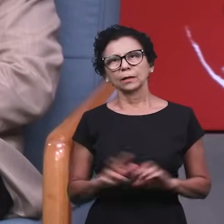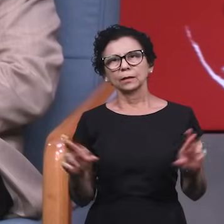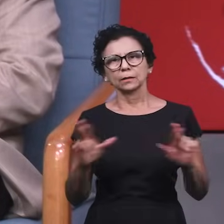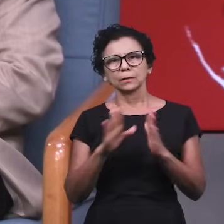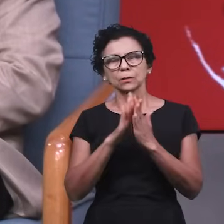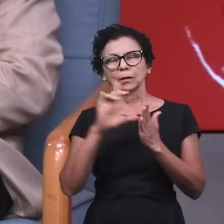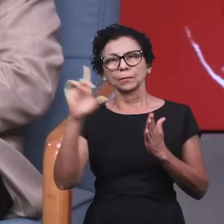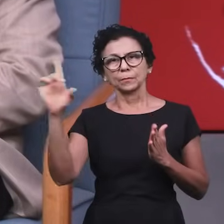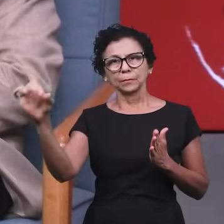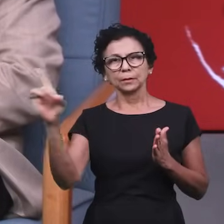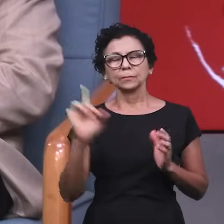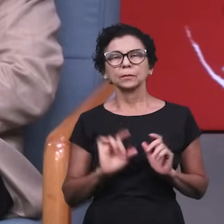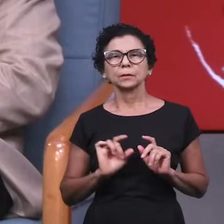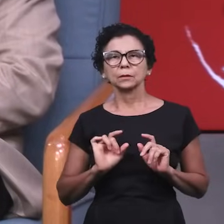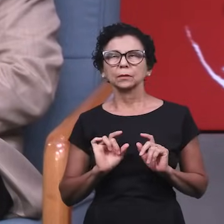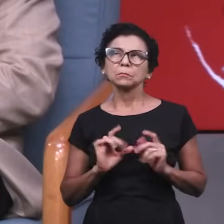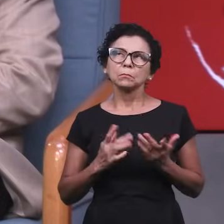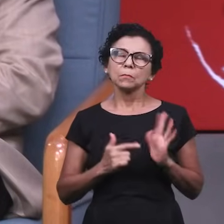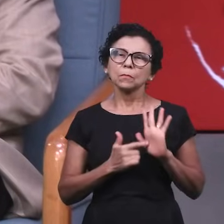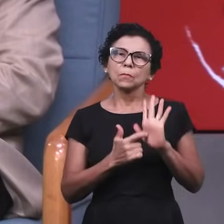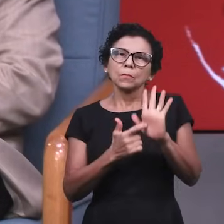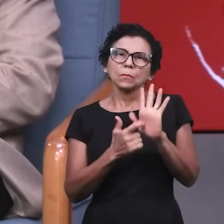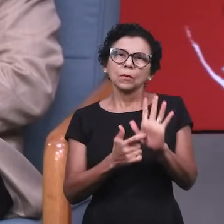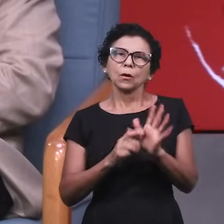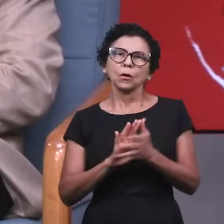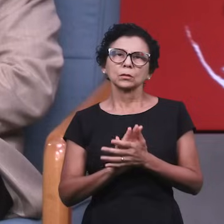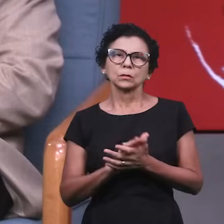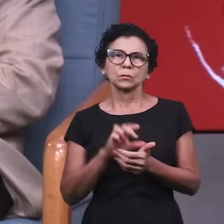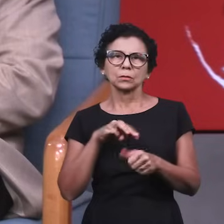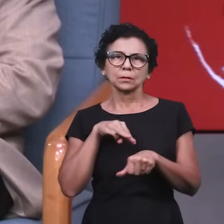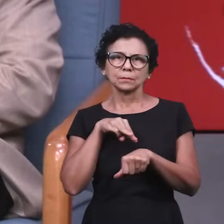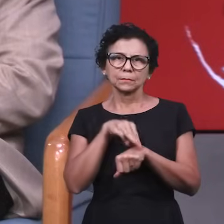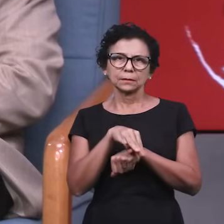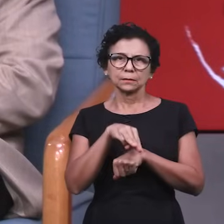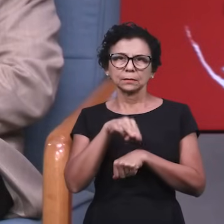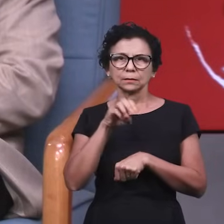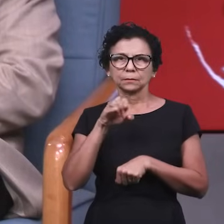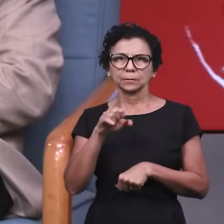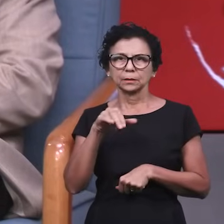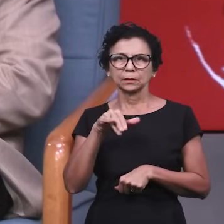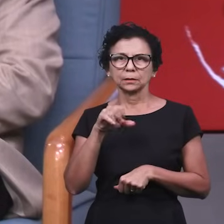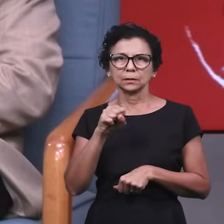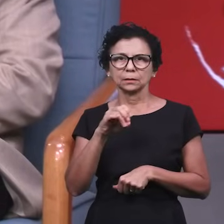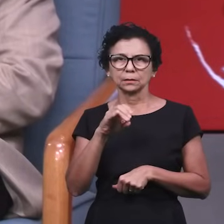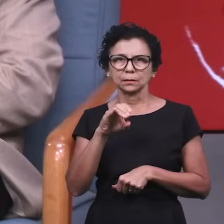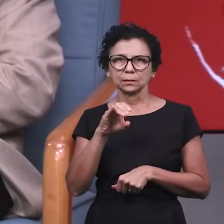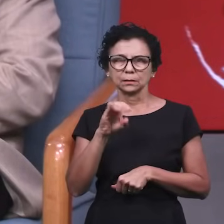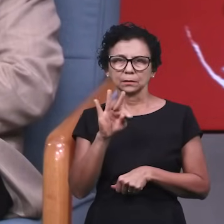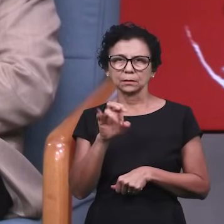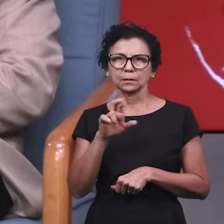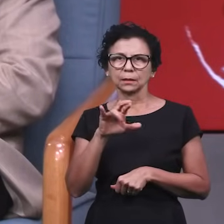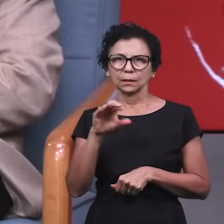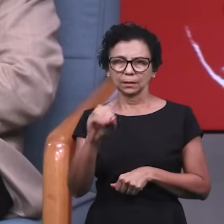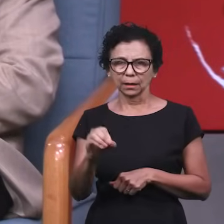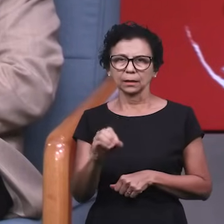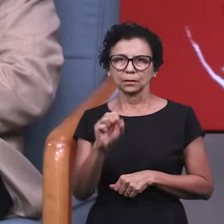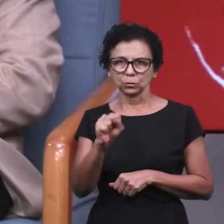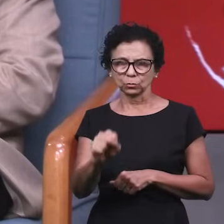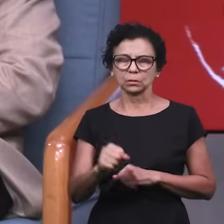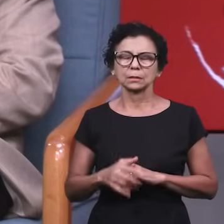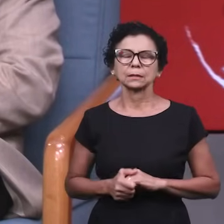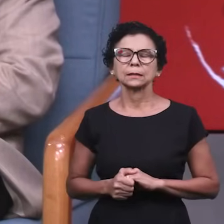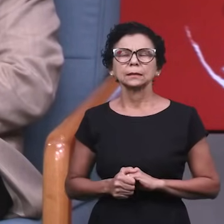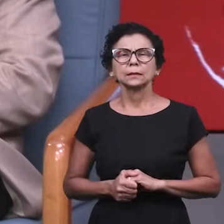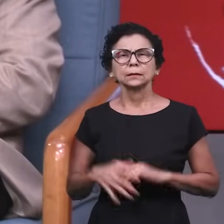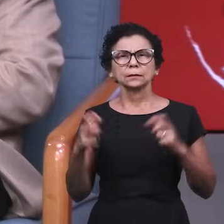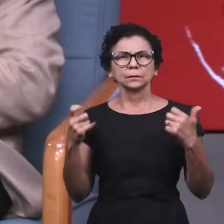Bíblia, o que ela fala a respeito dos ministérios. Nós falamos em todos esses